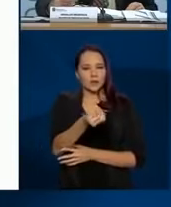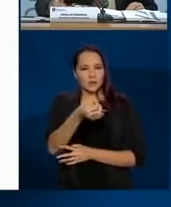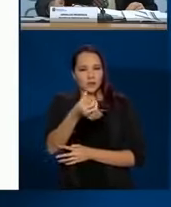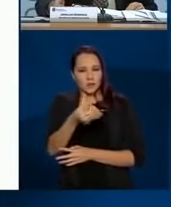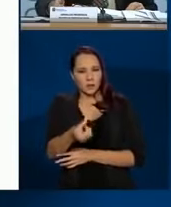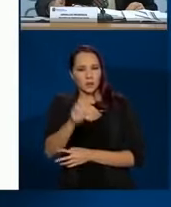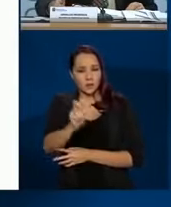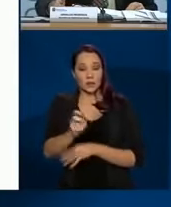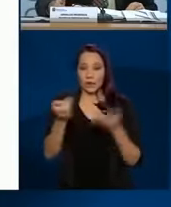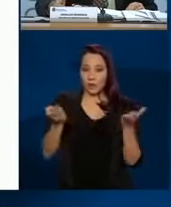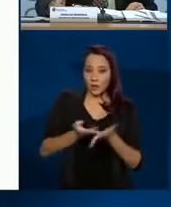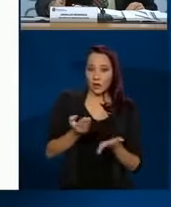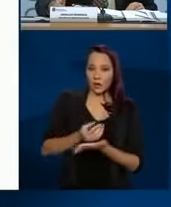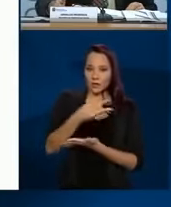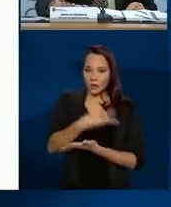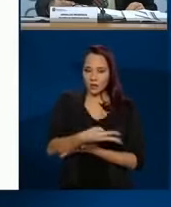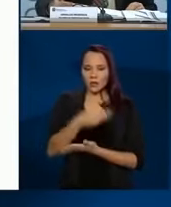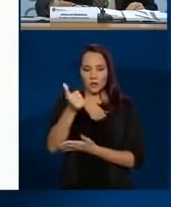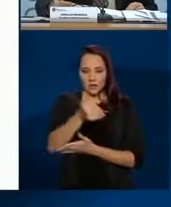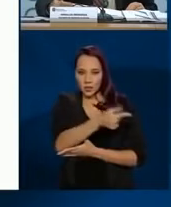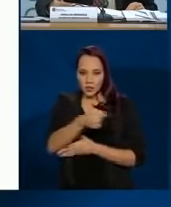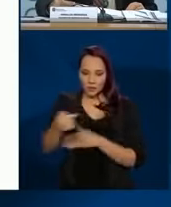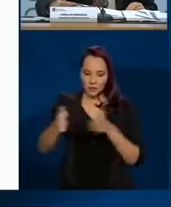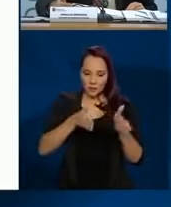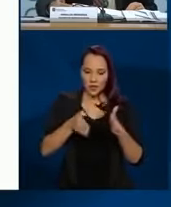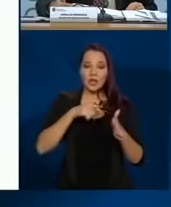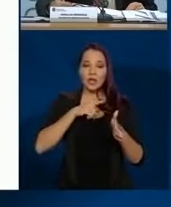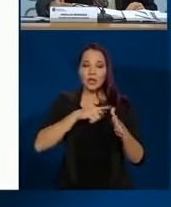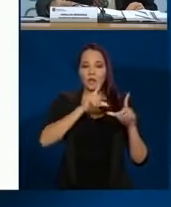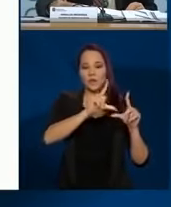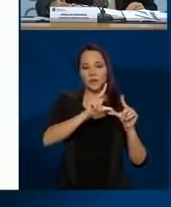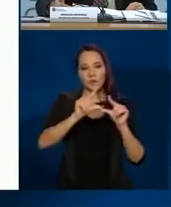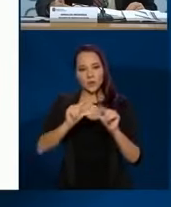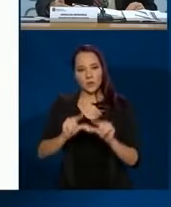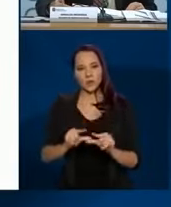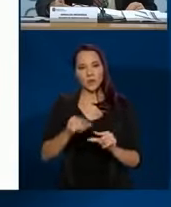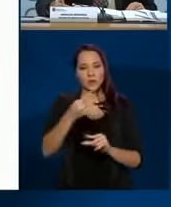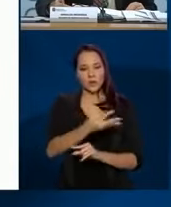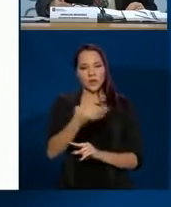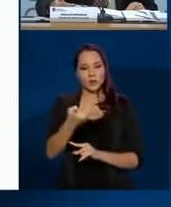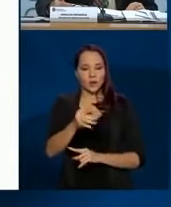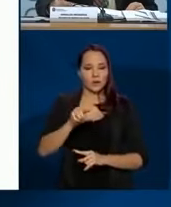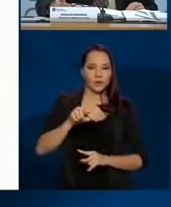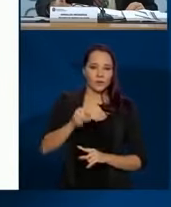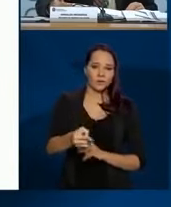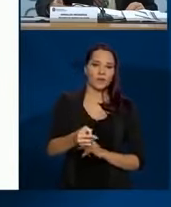45.665, e agora na 31ª semana tivemos uma queda aí de